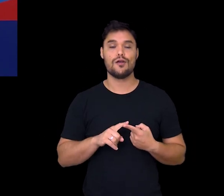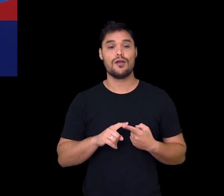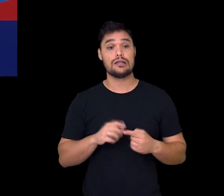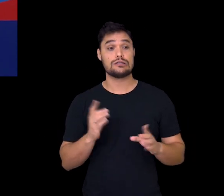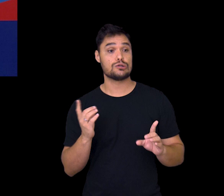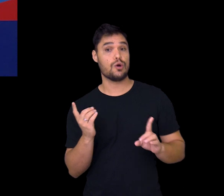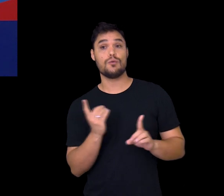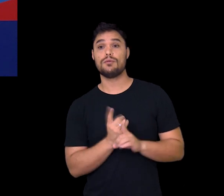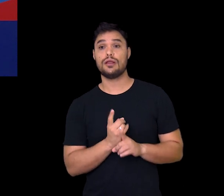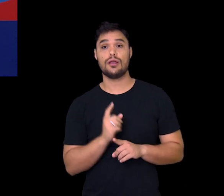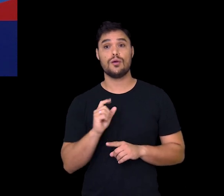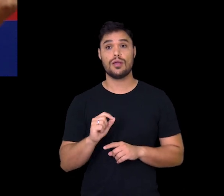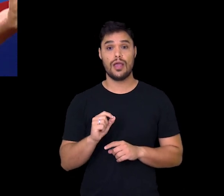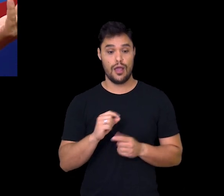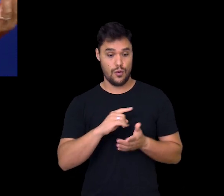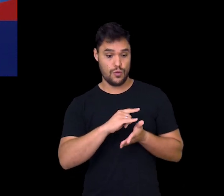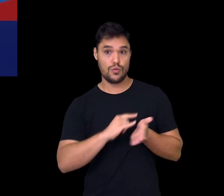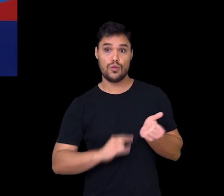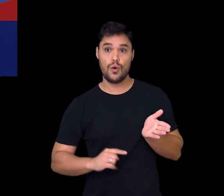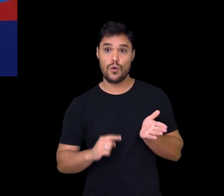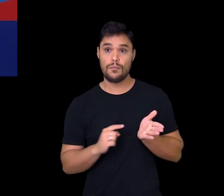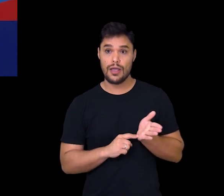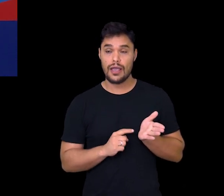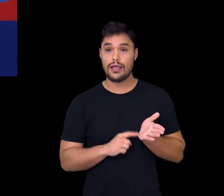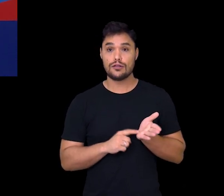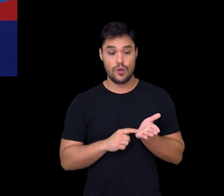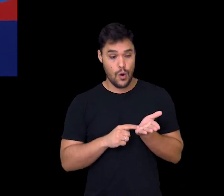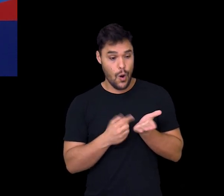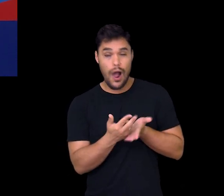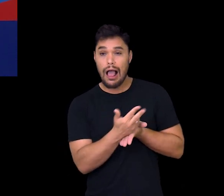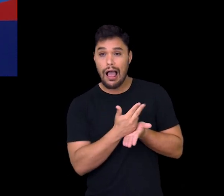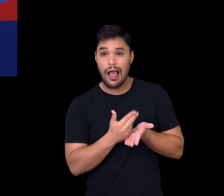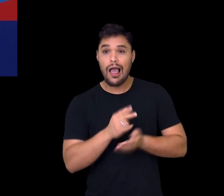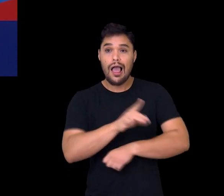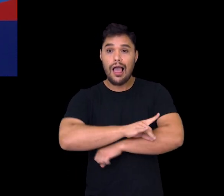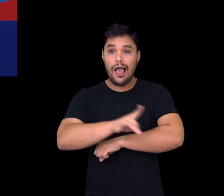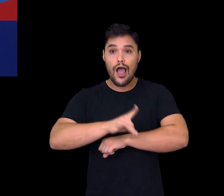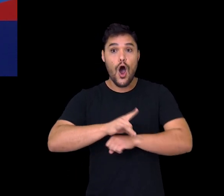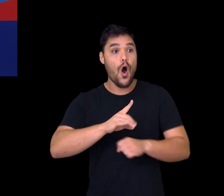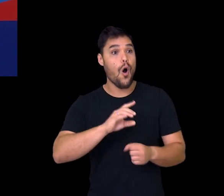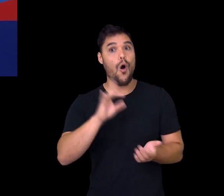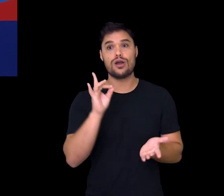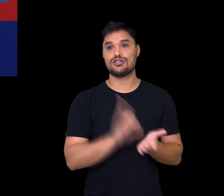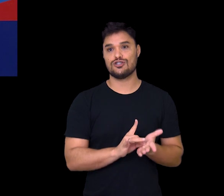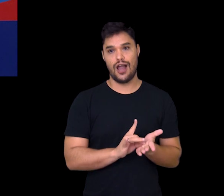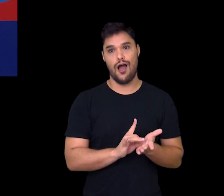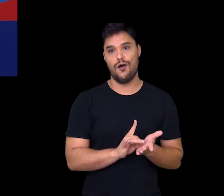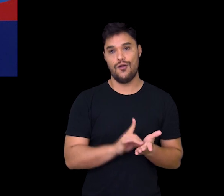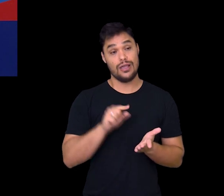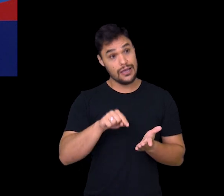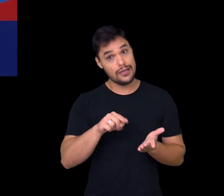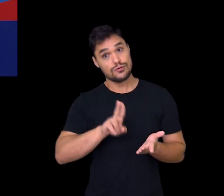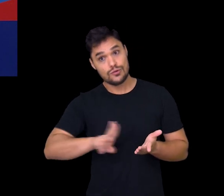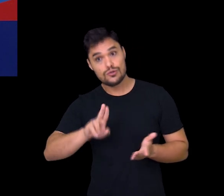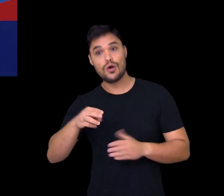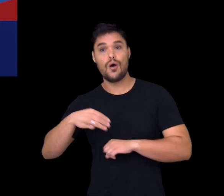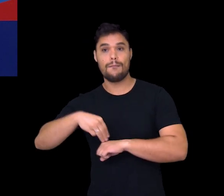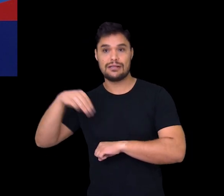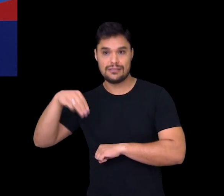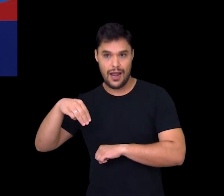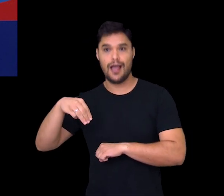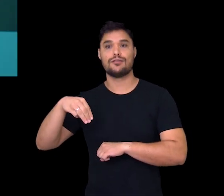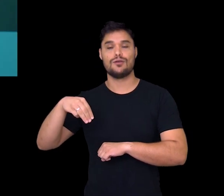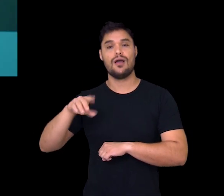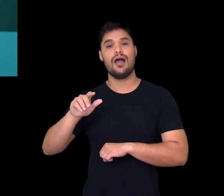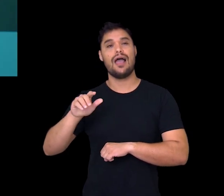um arquivo com as plantas originais e isso virar uma tese de doutorado de um dos seus funcionários da época, que é o arquiteto Elcio, não é isso?